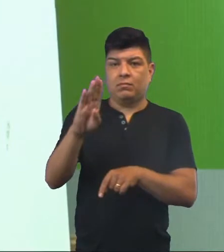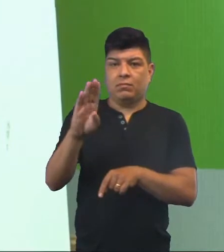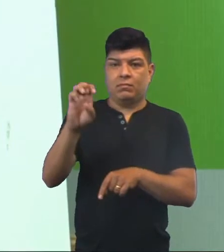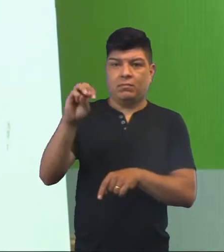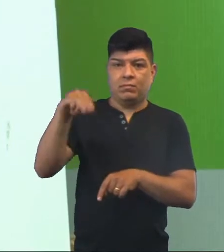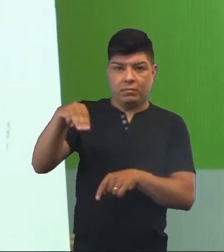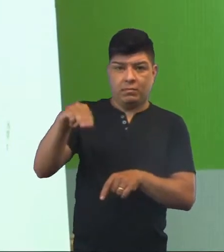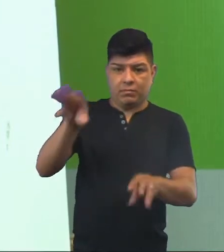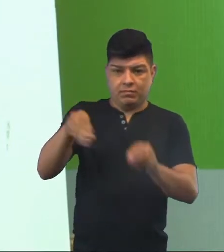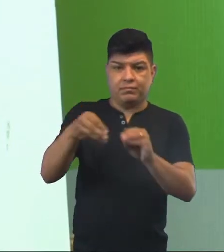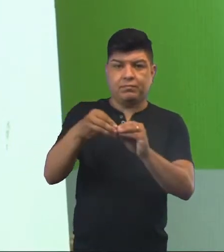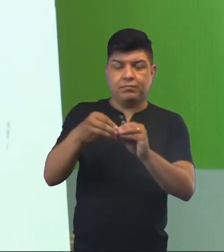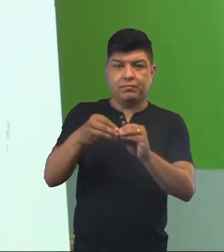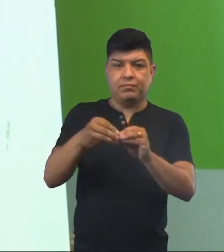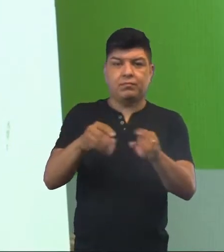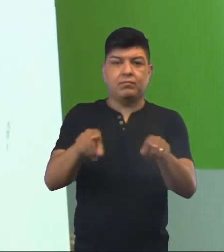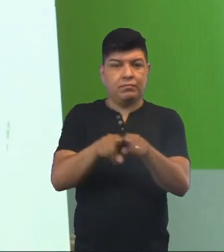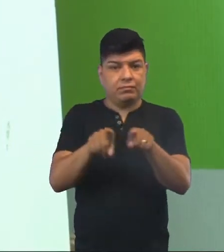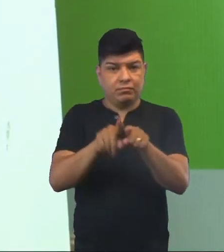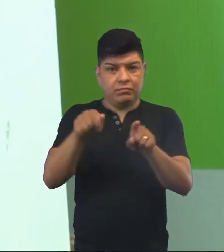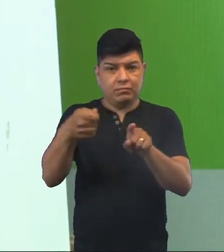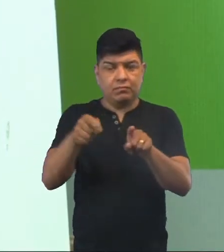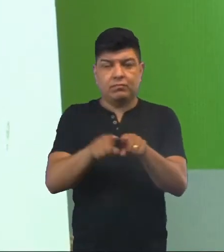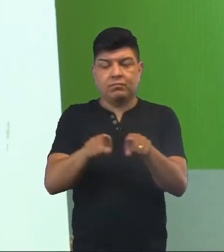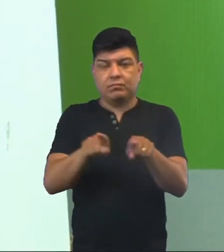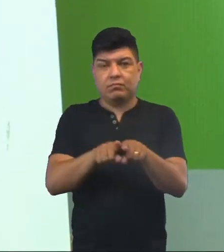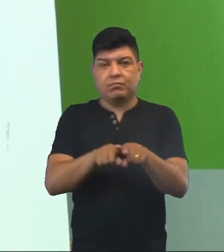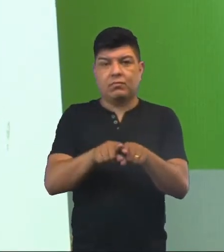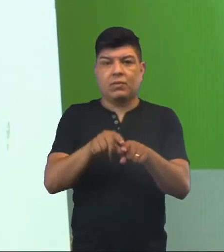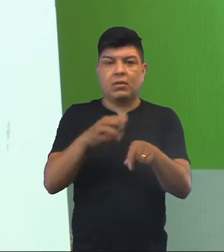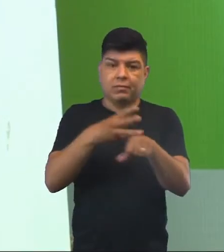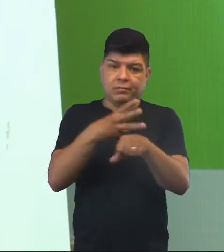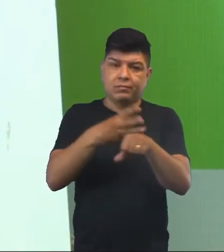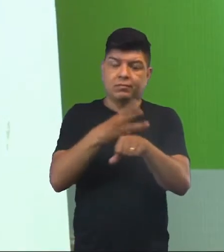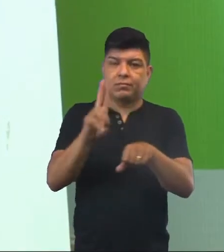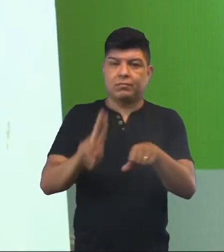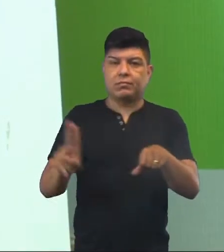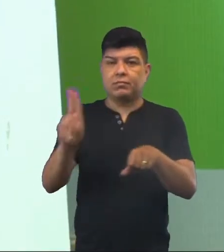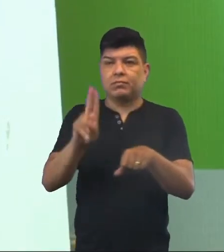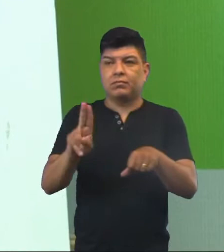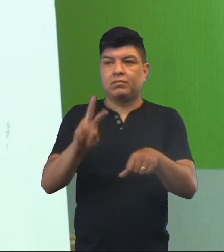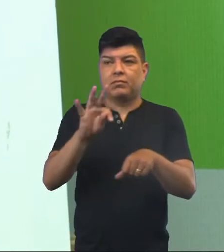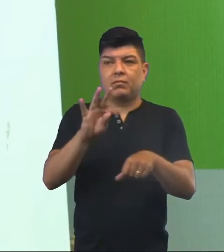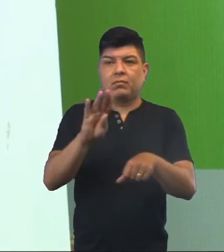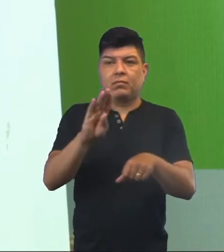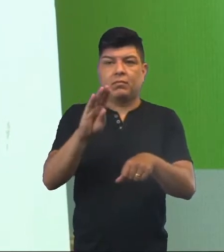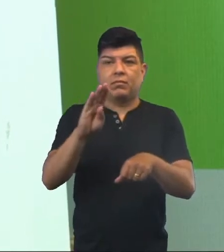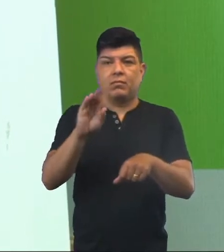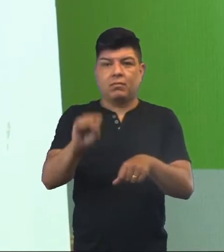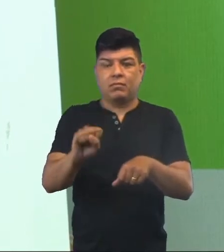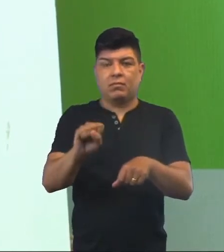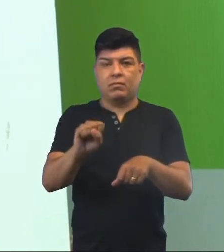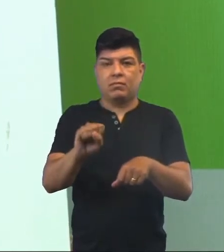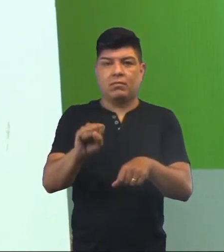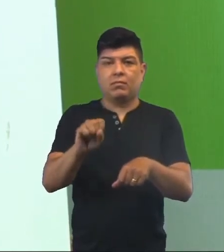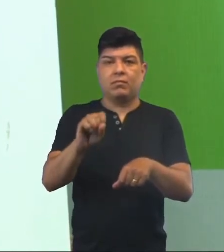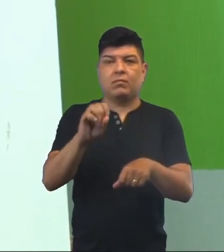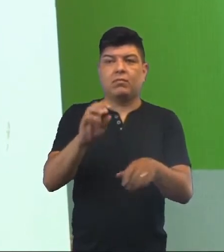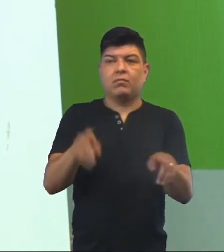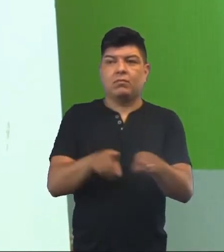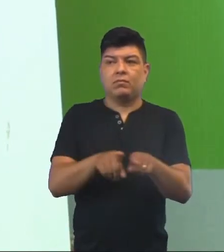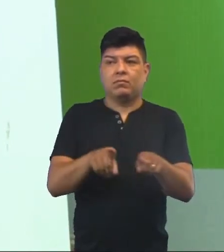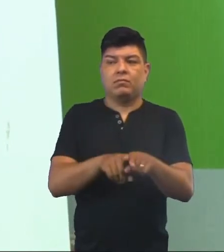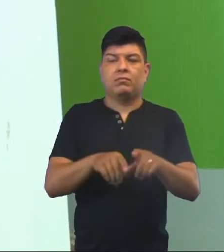essa abreviação em mensagens em WhatsApp, né? DPS, ó, e TLG,